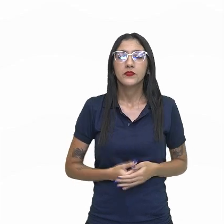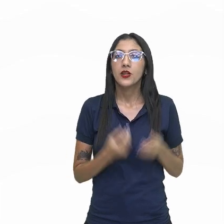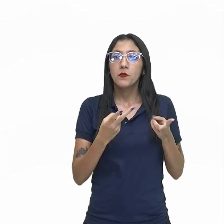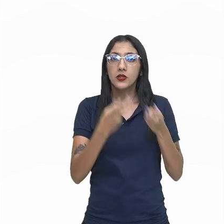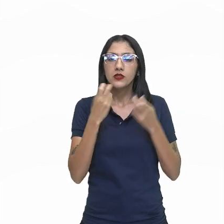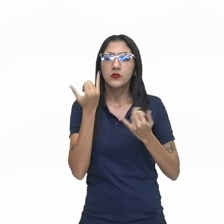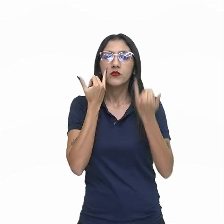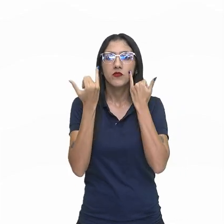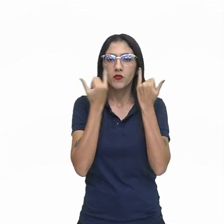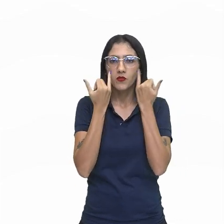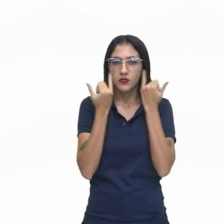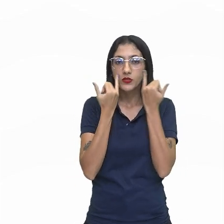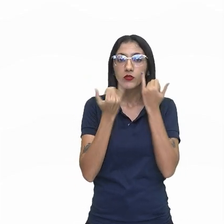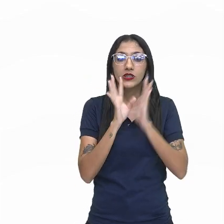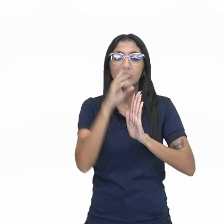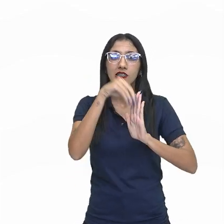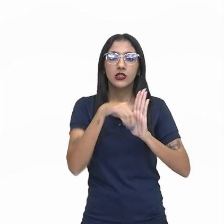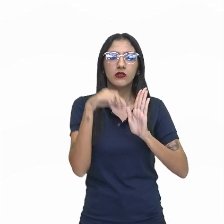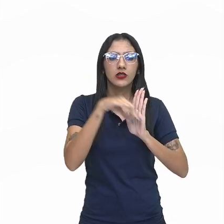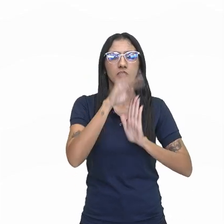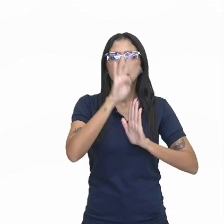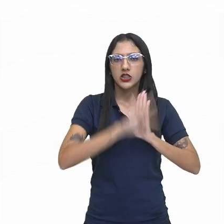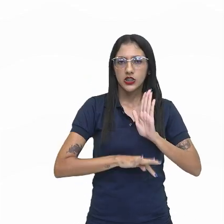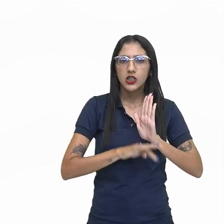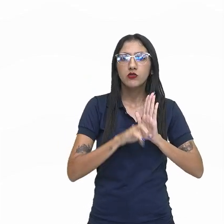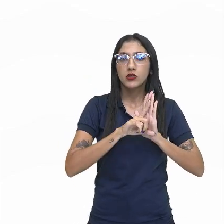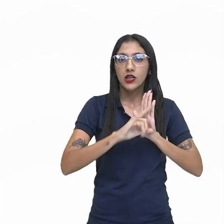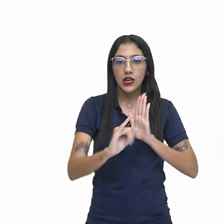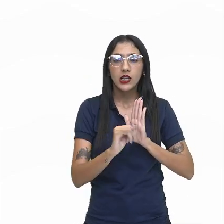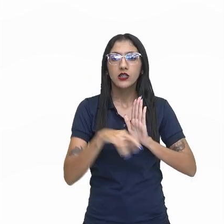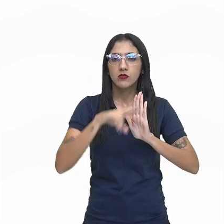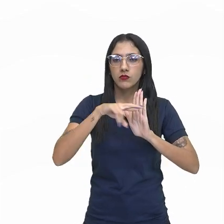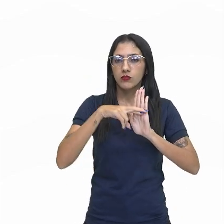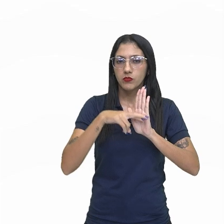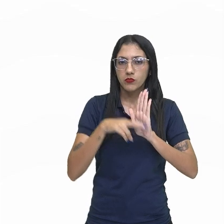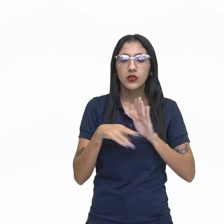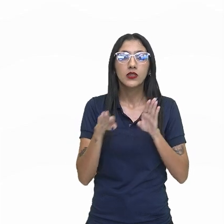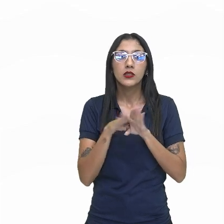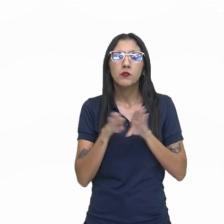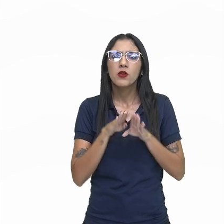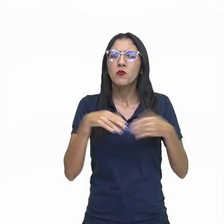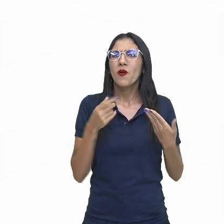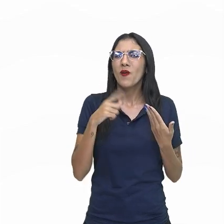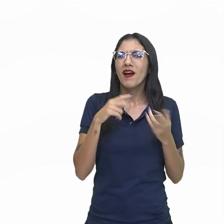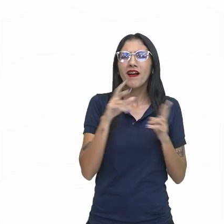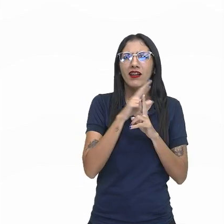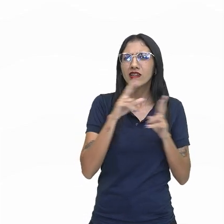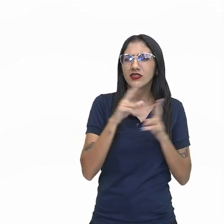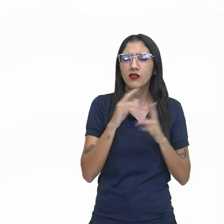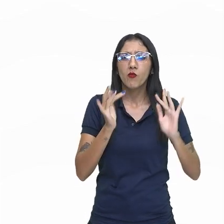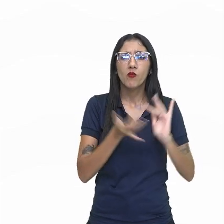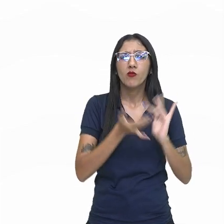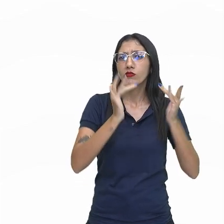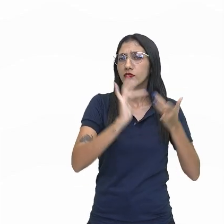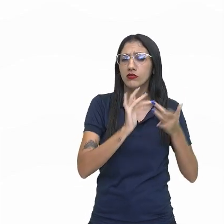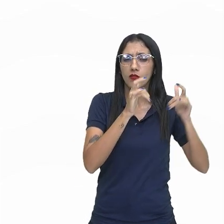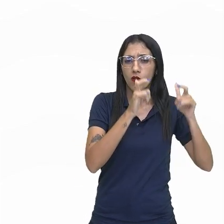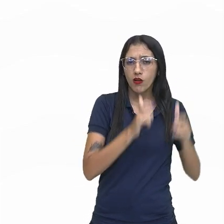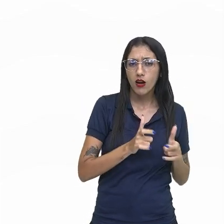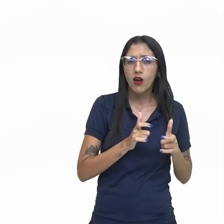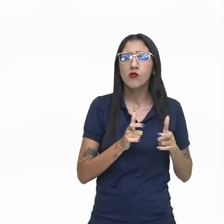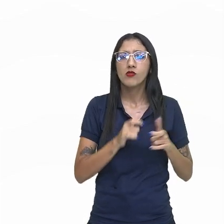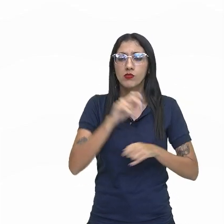das informações contidas em textos legais e normativos, estabelecendo relações entre os contextos